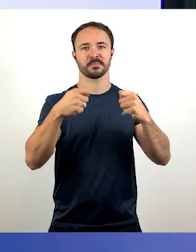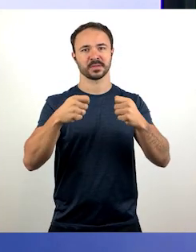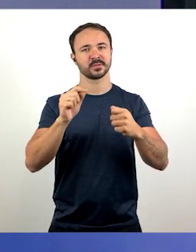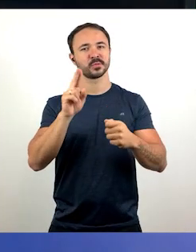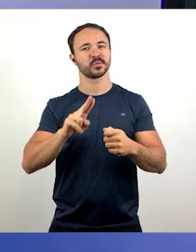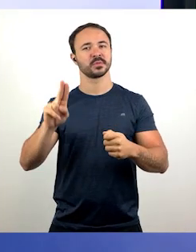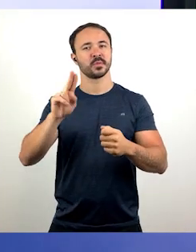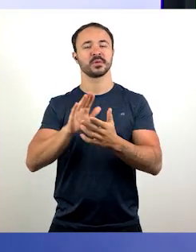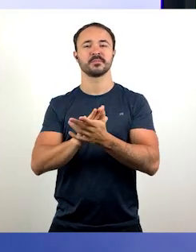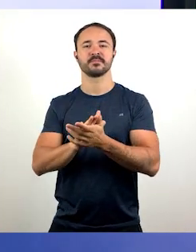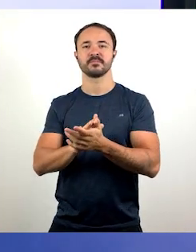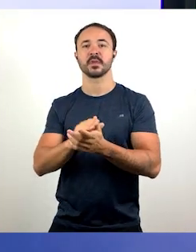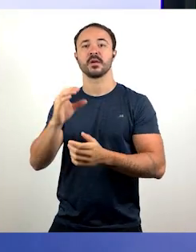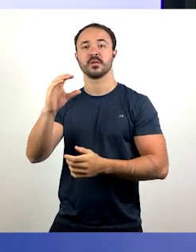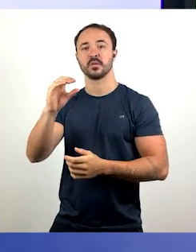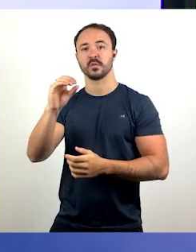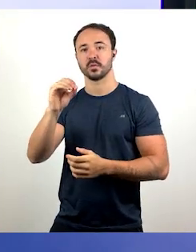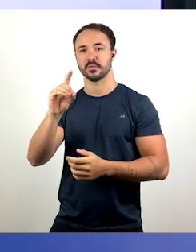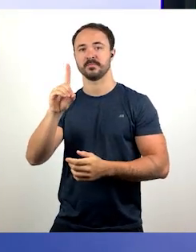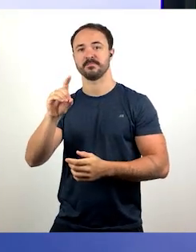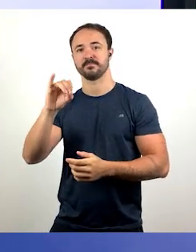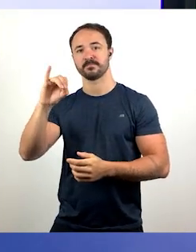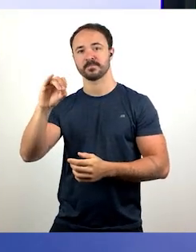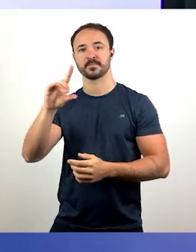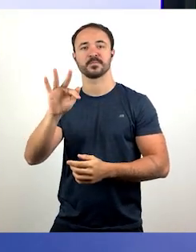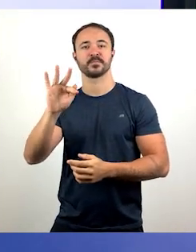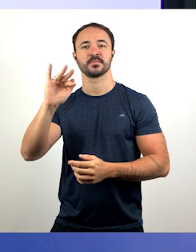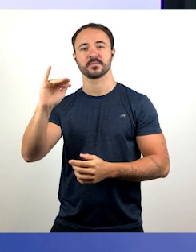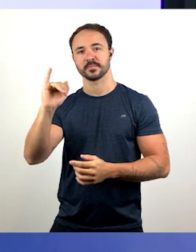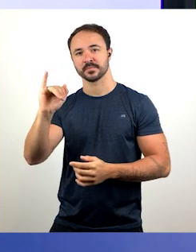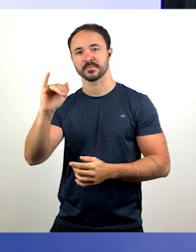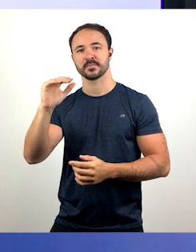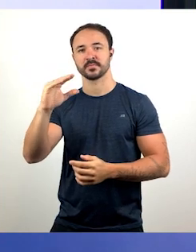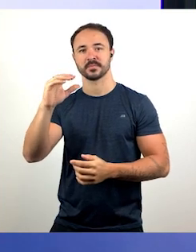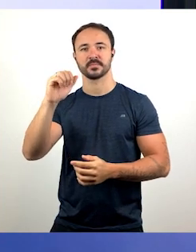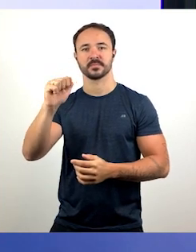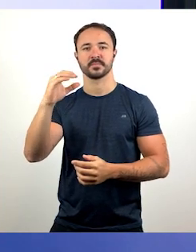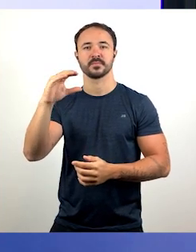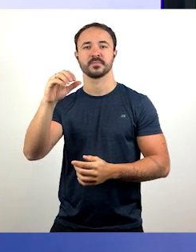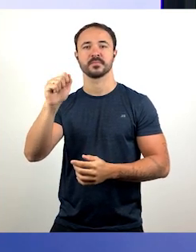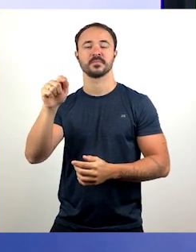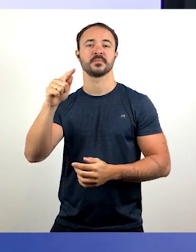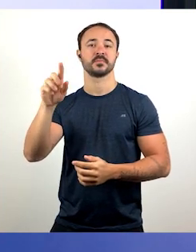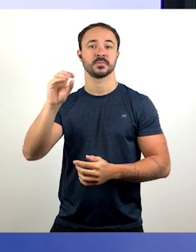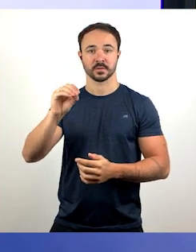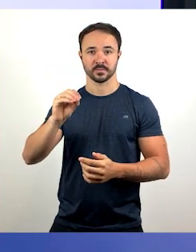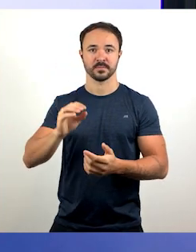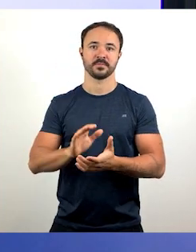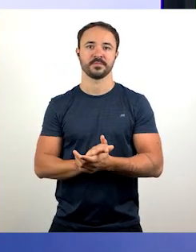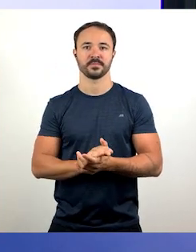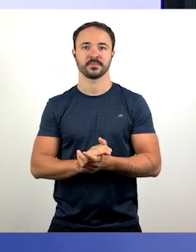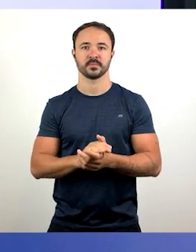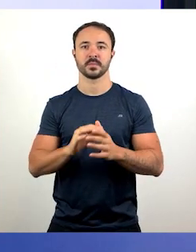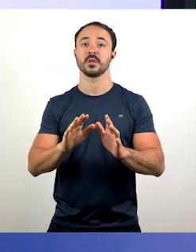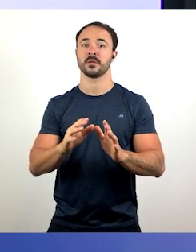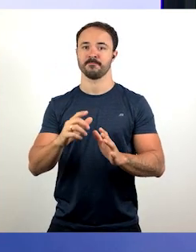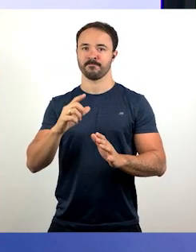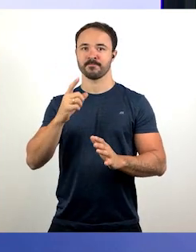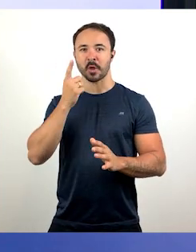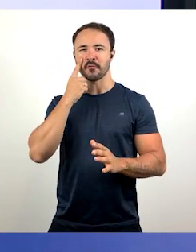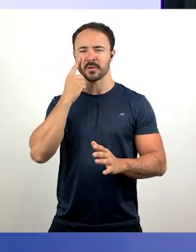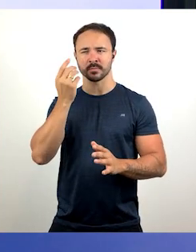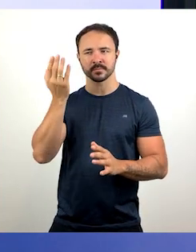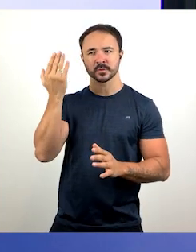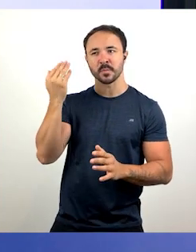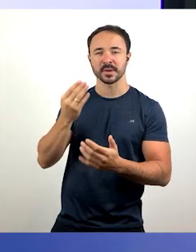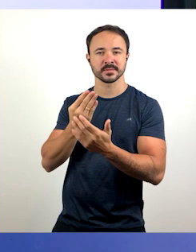codificação. Bom, retomando o que nós estudamos de código, nós vimos em aulas passadas que tanto